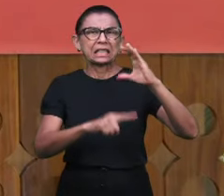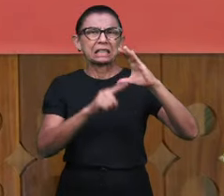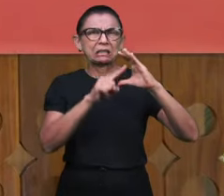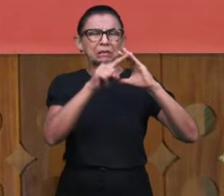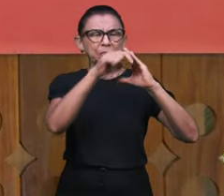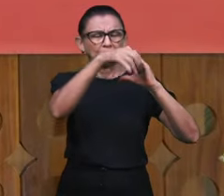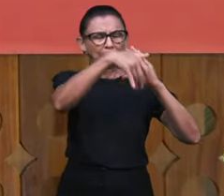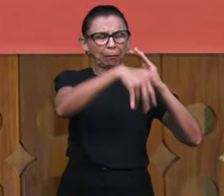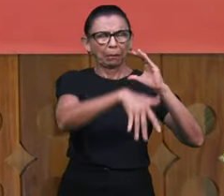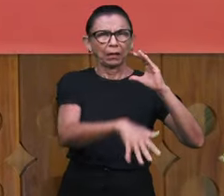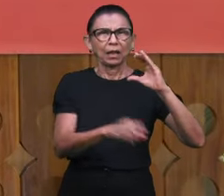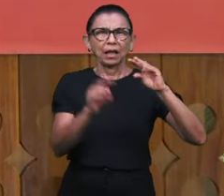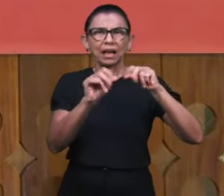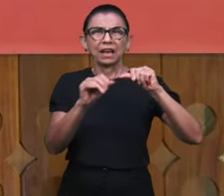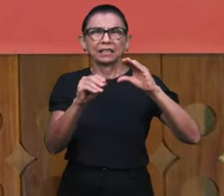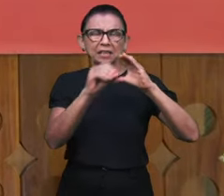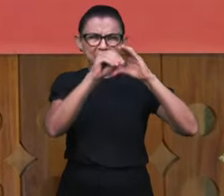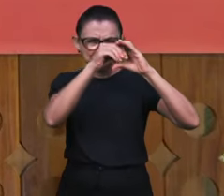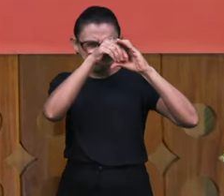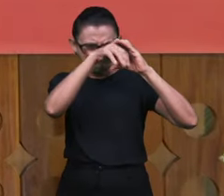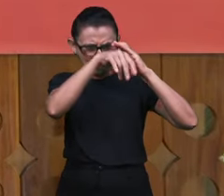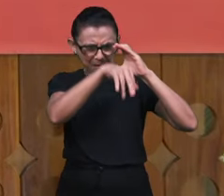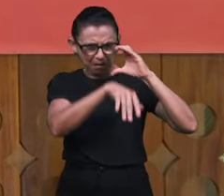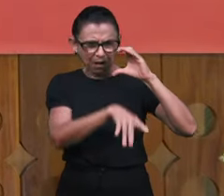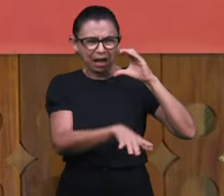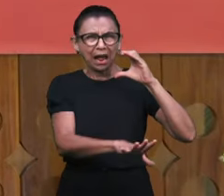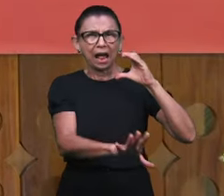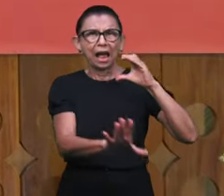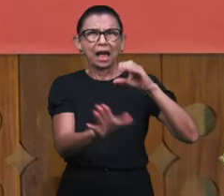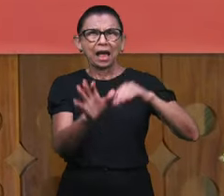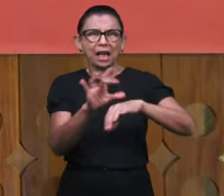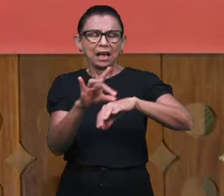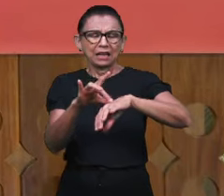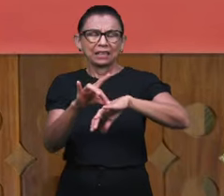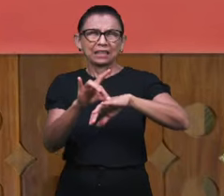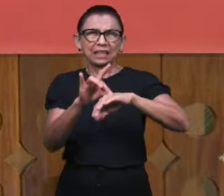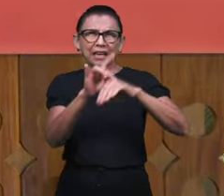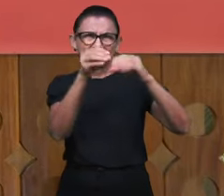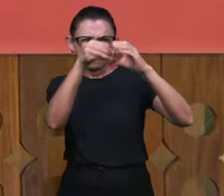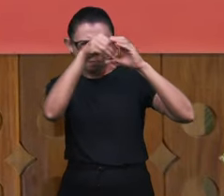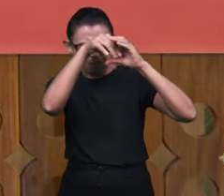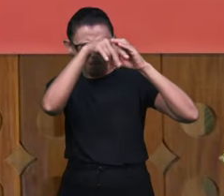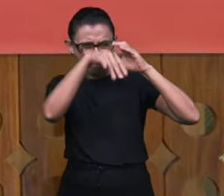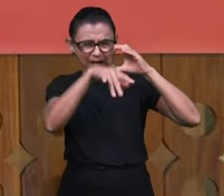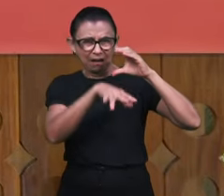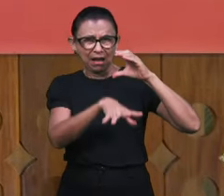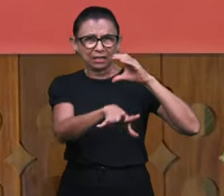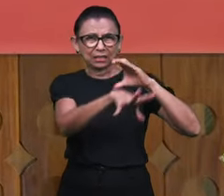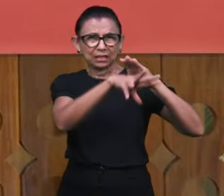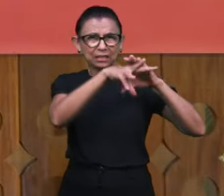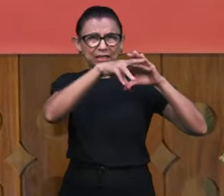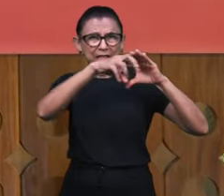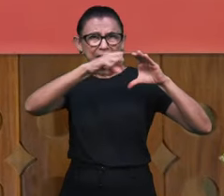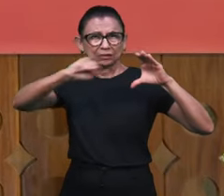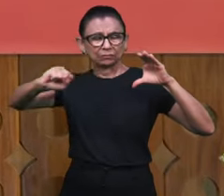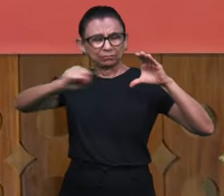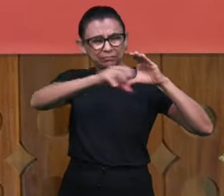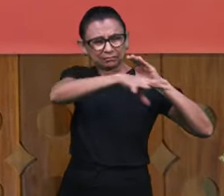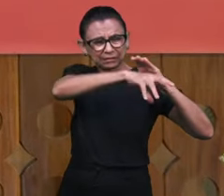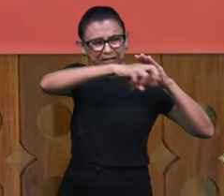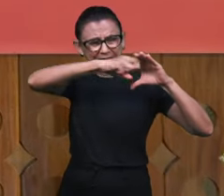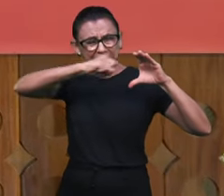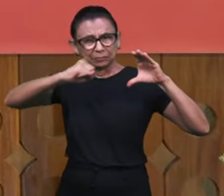ele estava enterrado. Ele veio com um resto de carne, né? Então era preciso tirar isso. Isso se chama